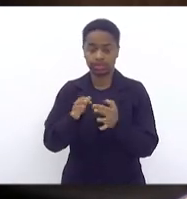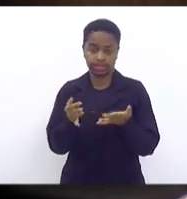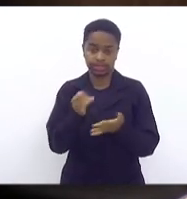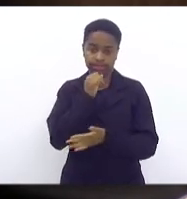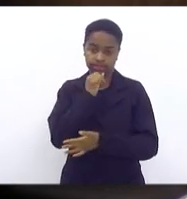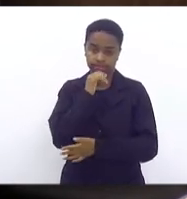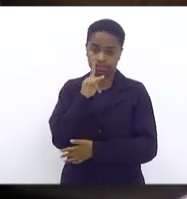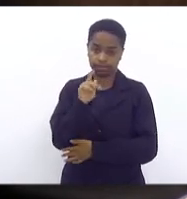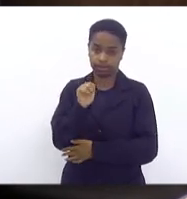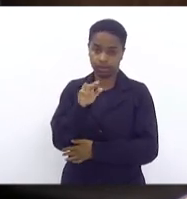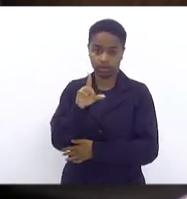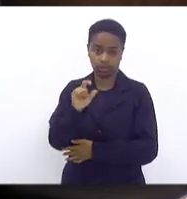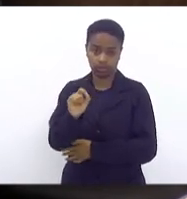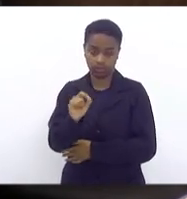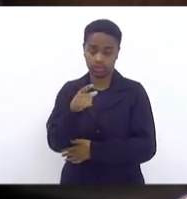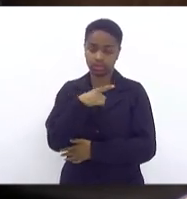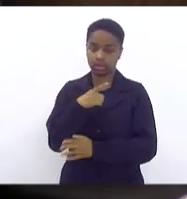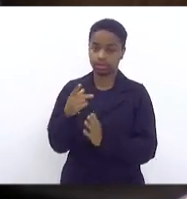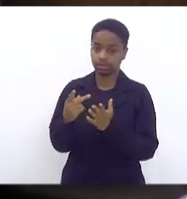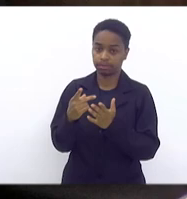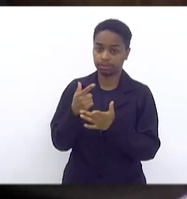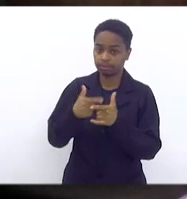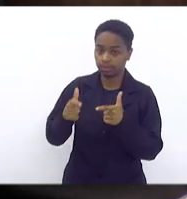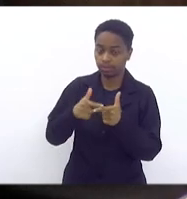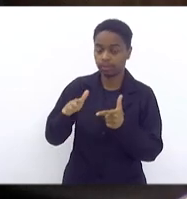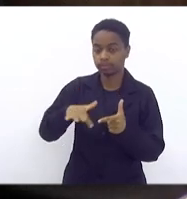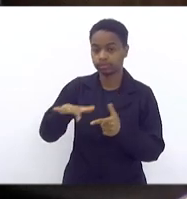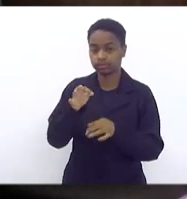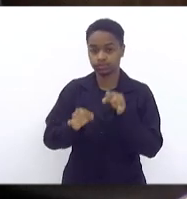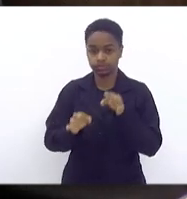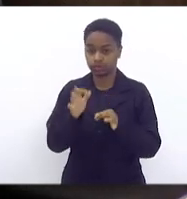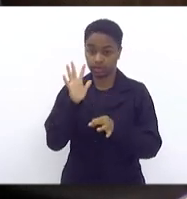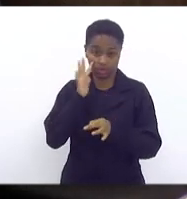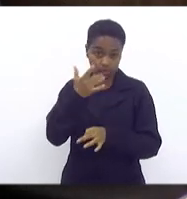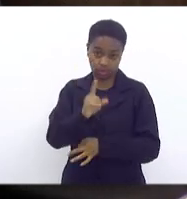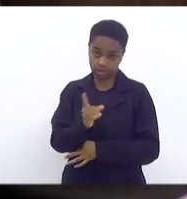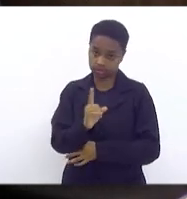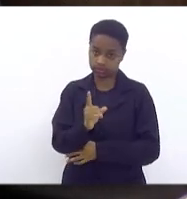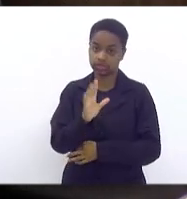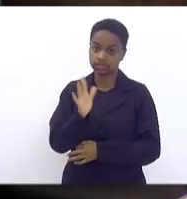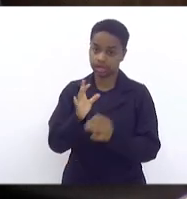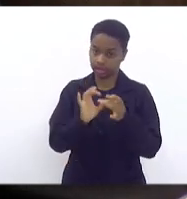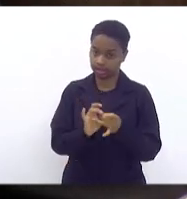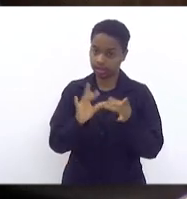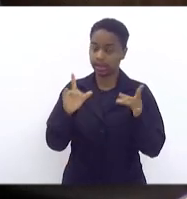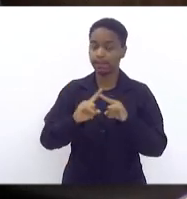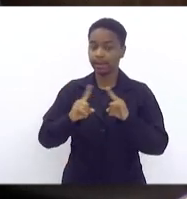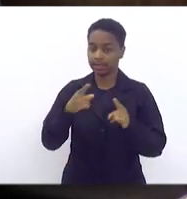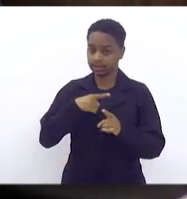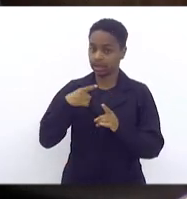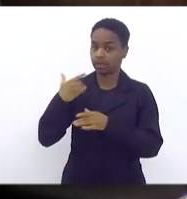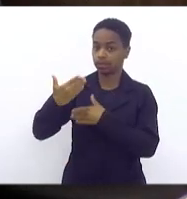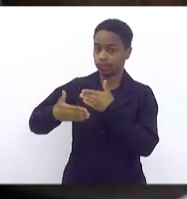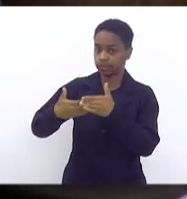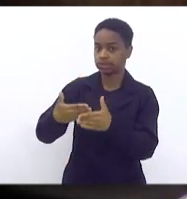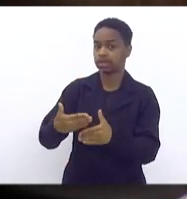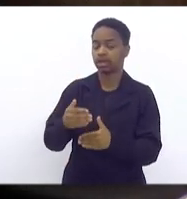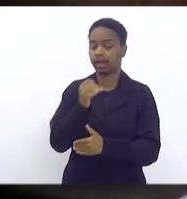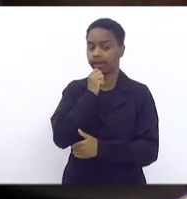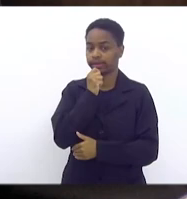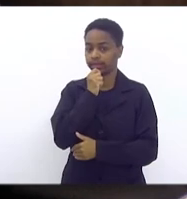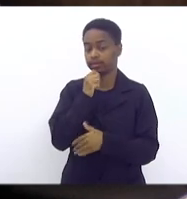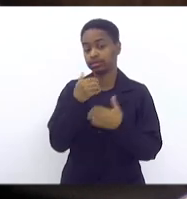do Paulo o problema dele com a justiça ainda não está resolvido ele já foi solto mas ainda existem processos em andamento então ainda